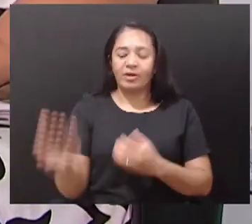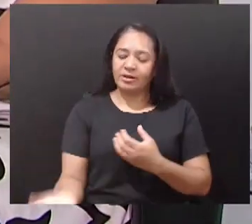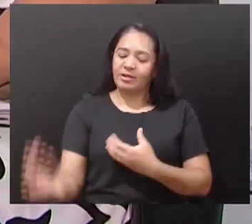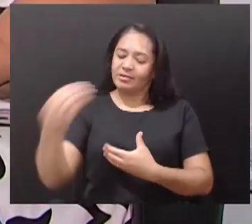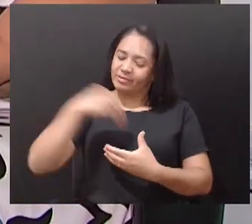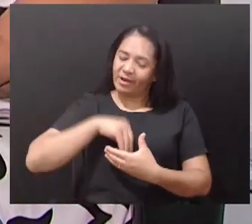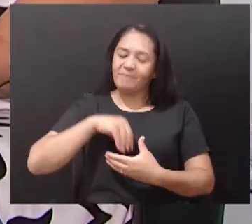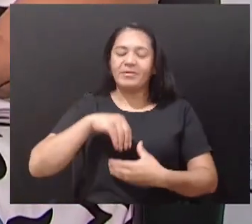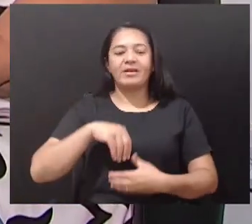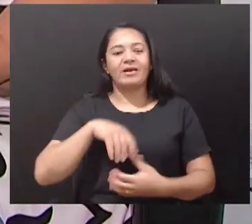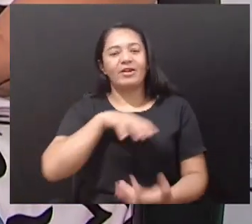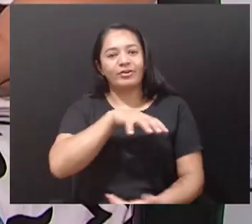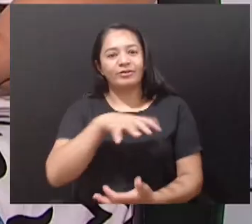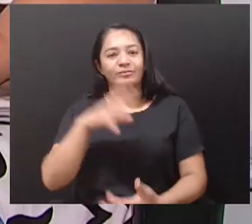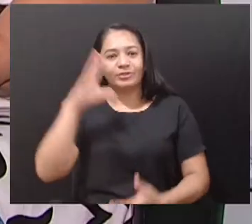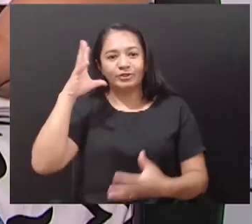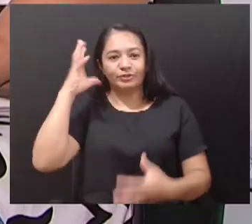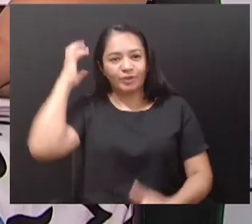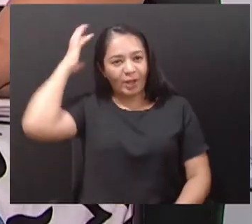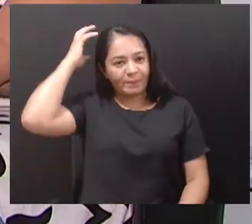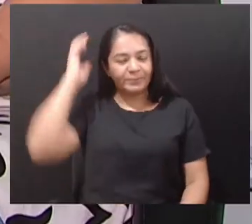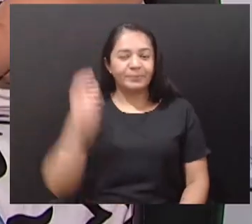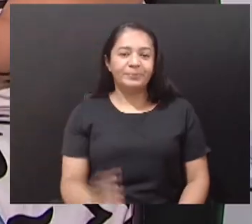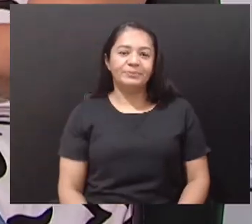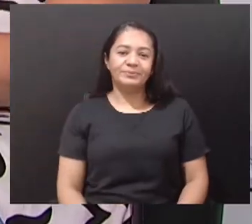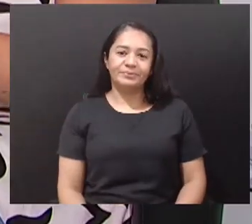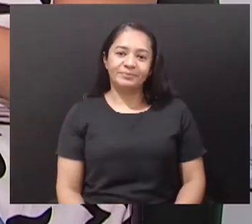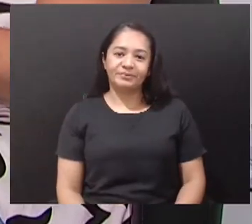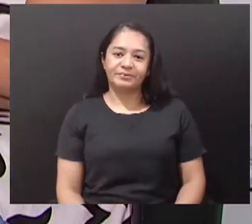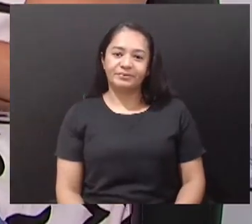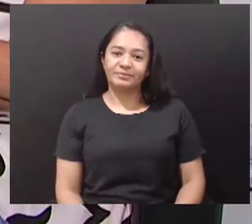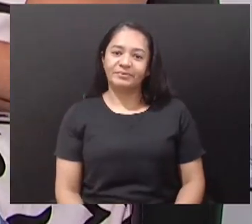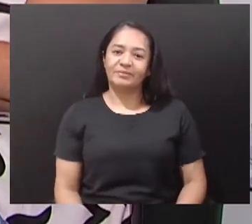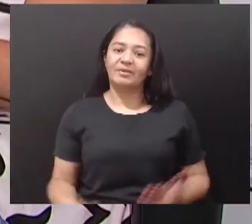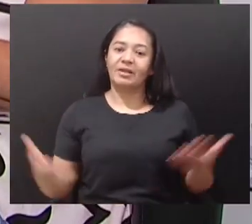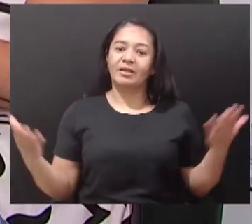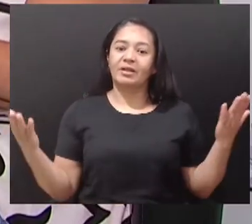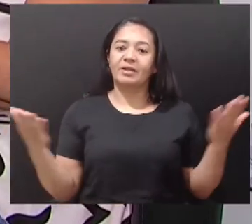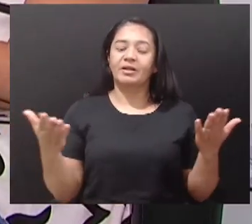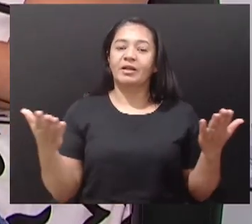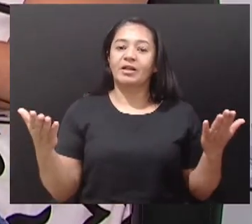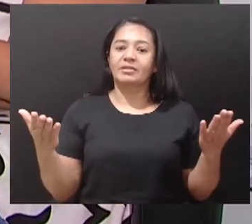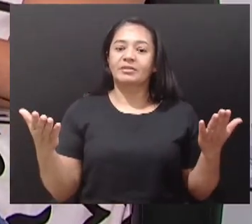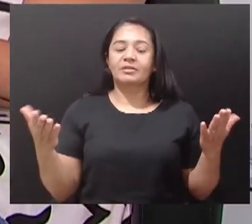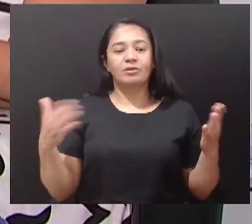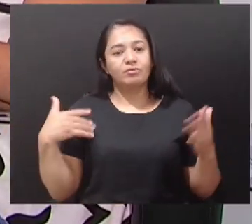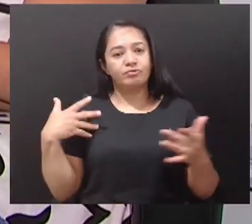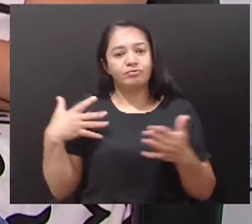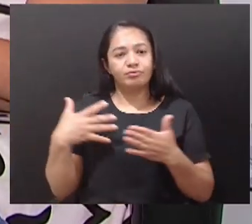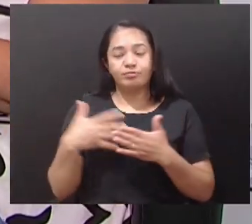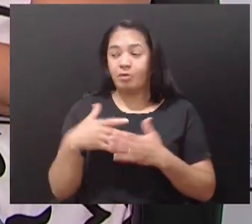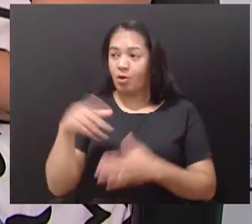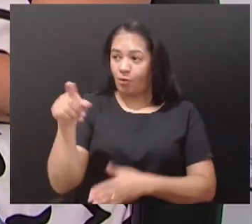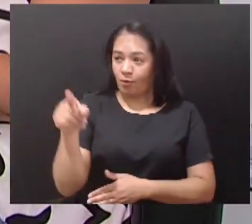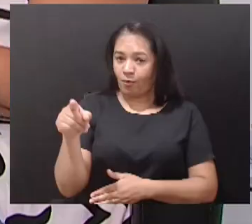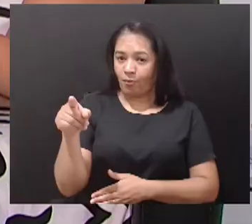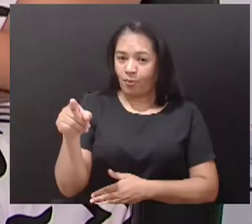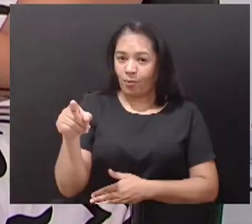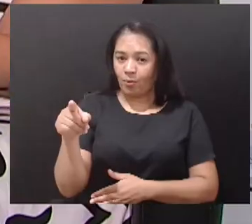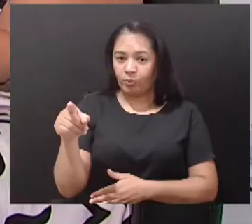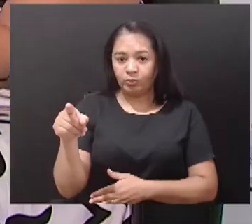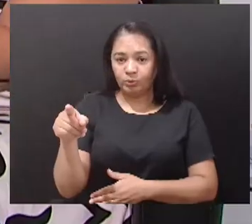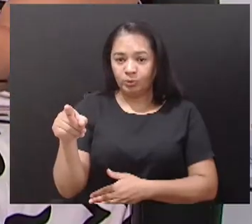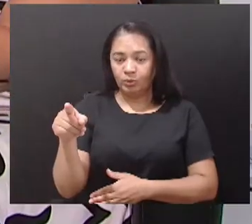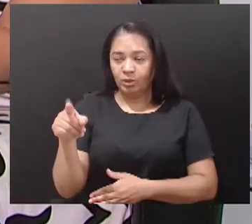cabelos com curvatura. Sim. Aí nessa trajetória, quando você então